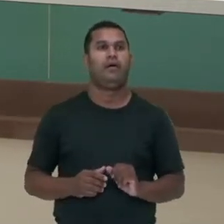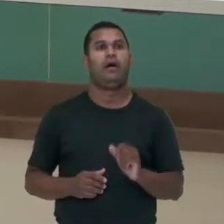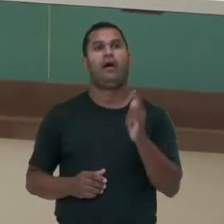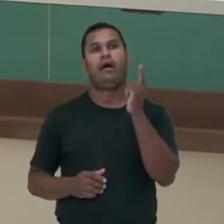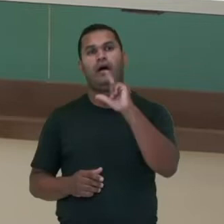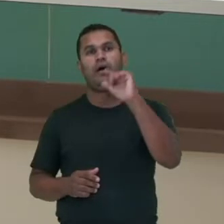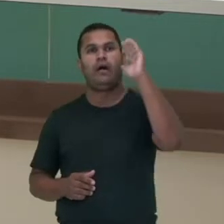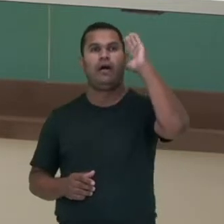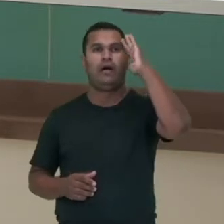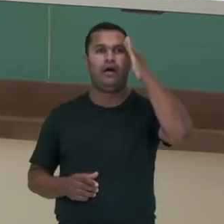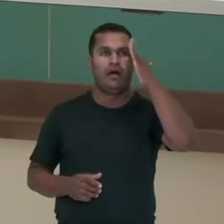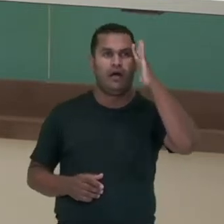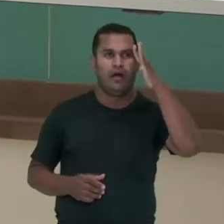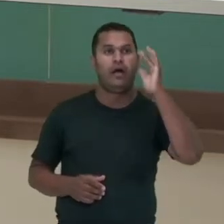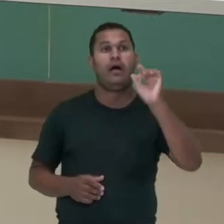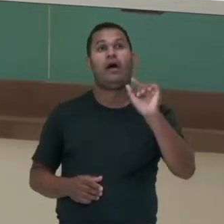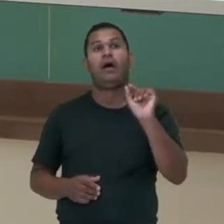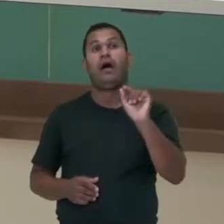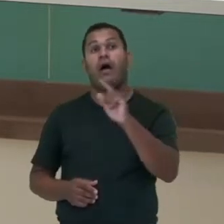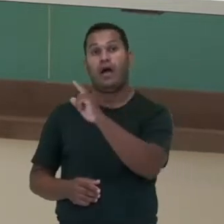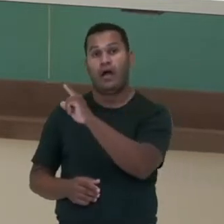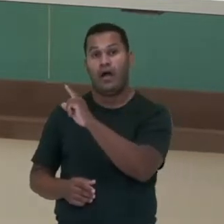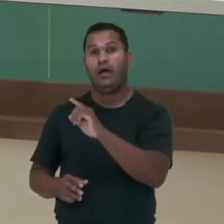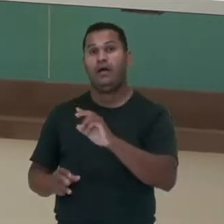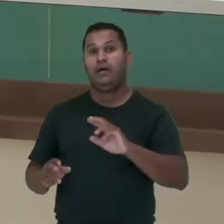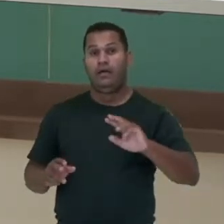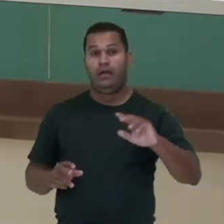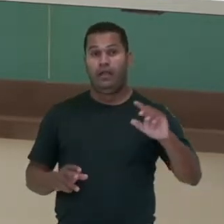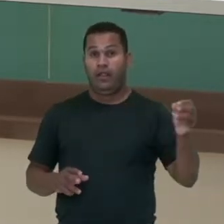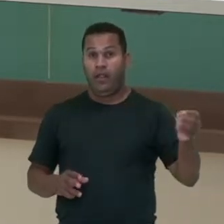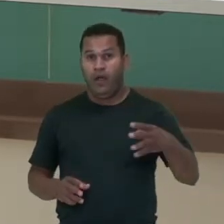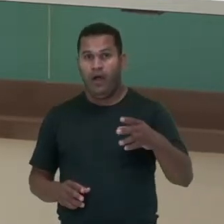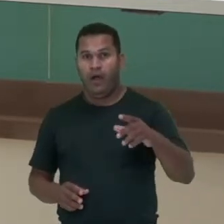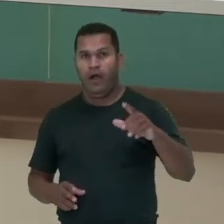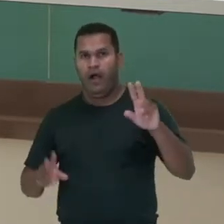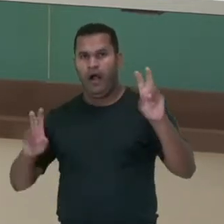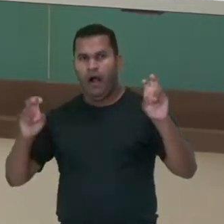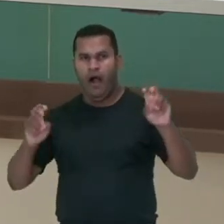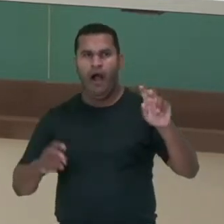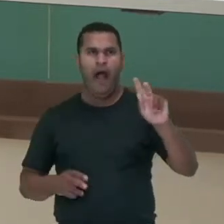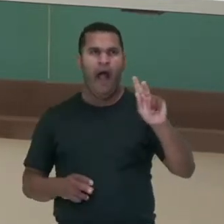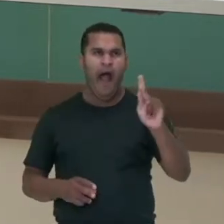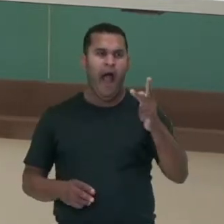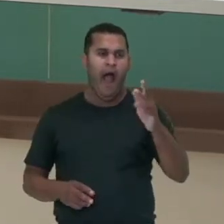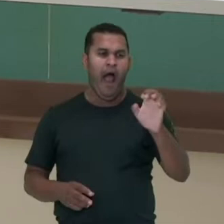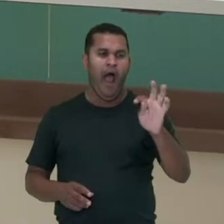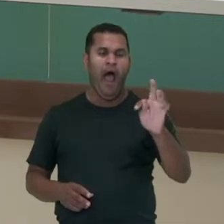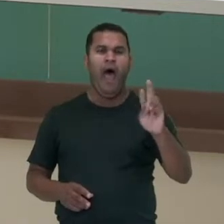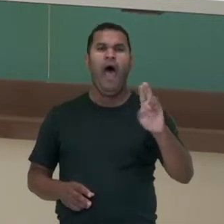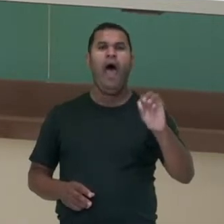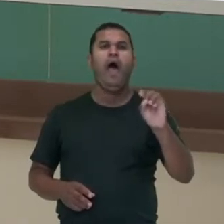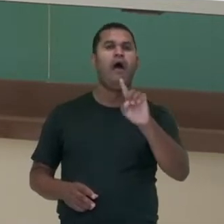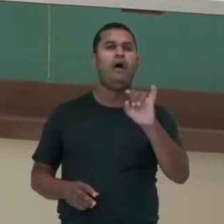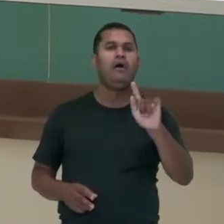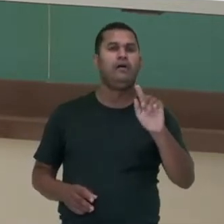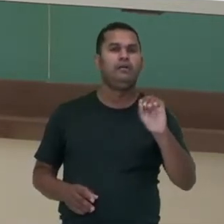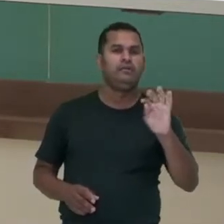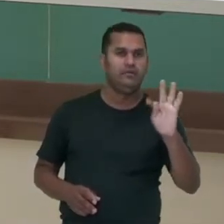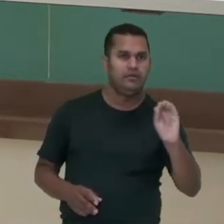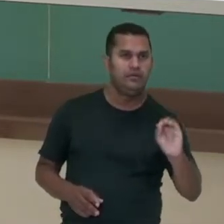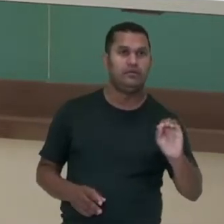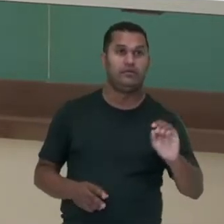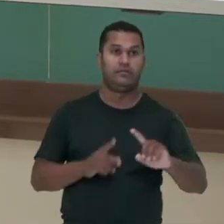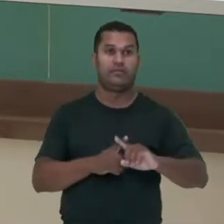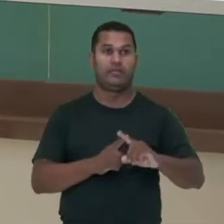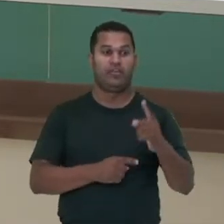por exemplo, aqui é um homozigoto, exemplo anterior, especificamente homozigoto dominante. Esse daqui nós temos